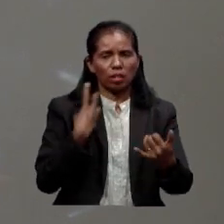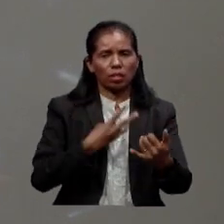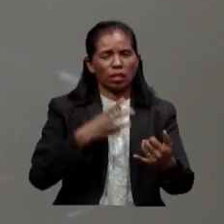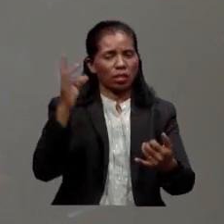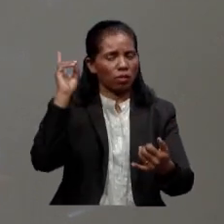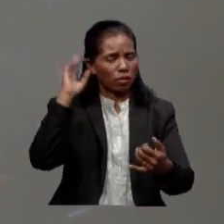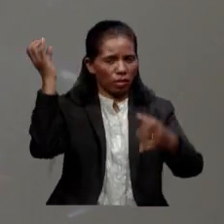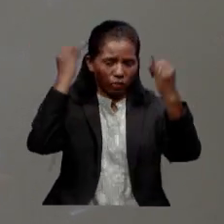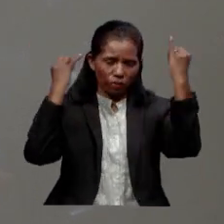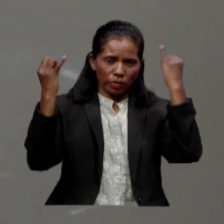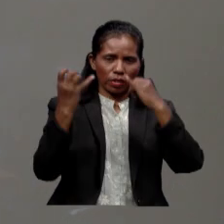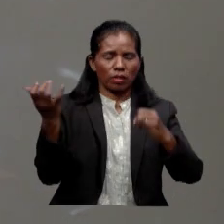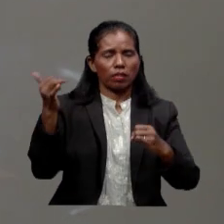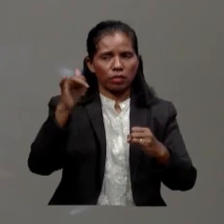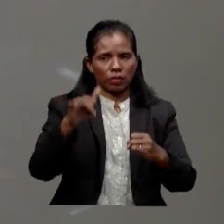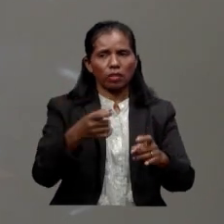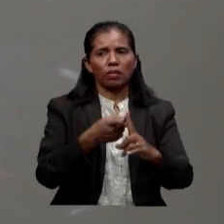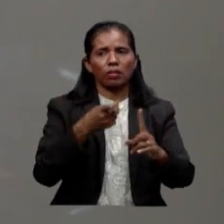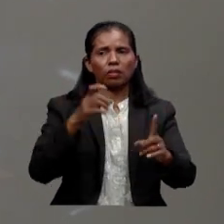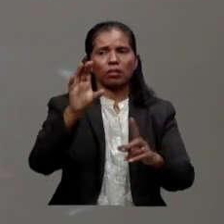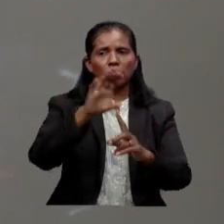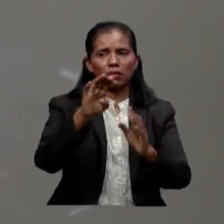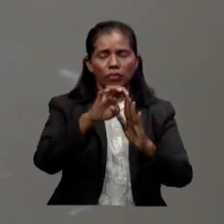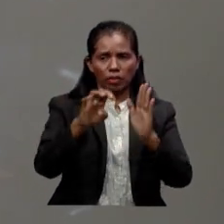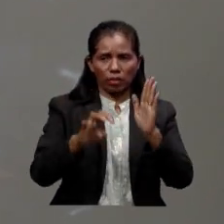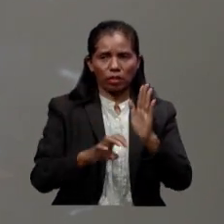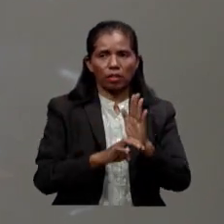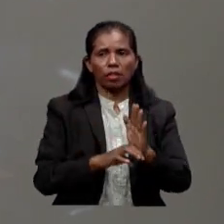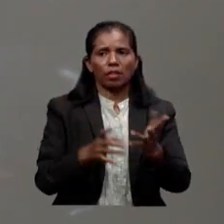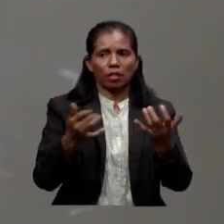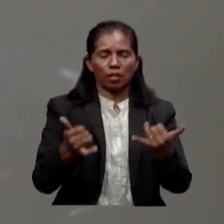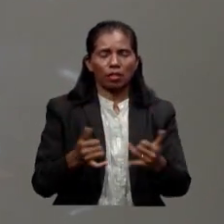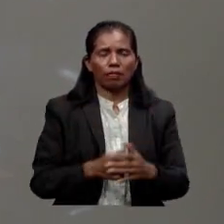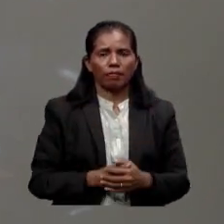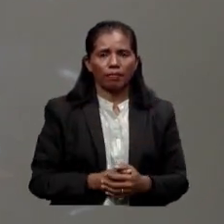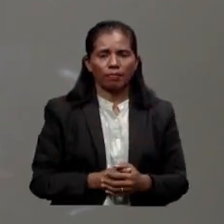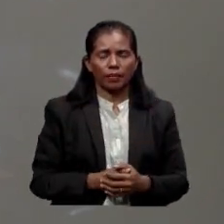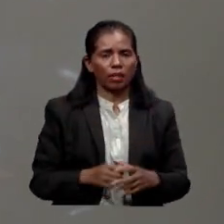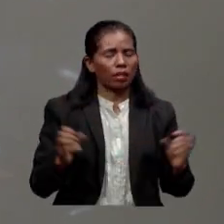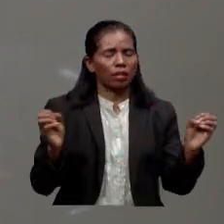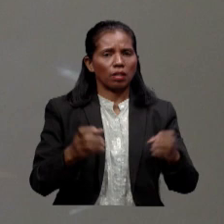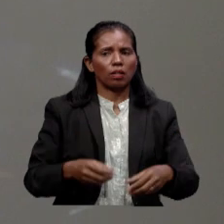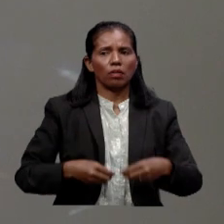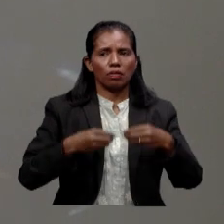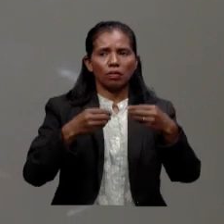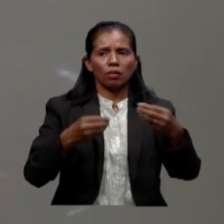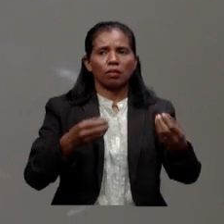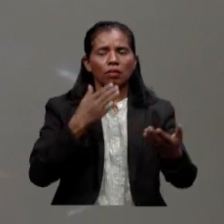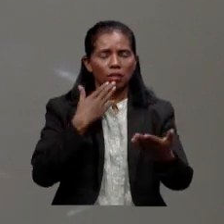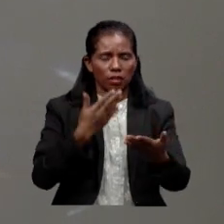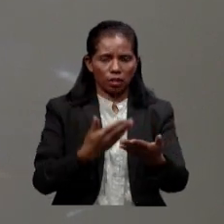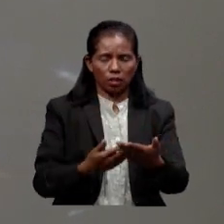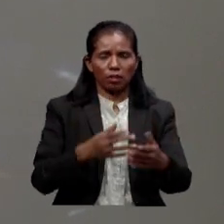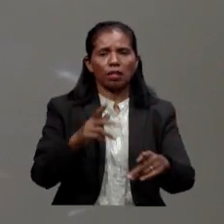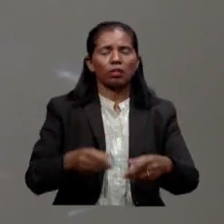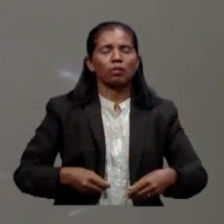nomos intervenção sira russi, chefe de estado, e danela dun fo situação e danbe seguro ba povo a tu